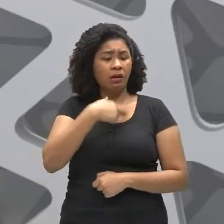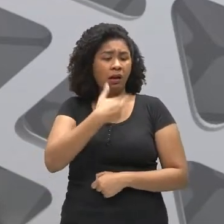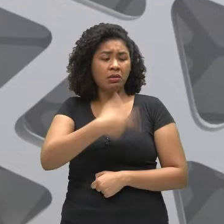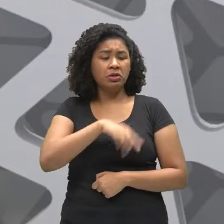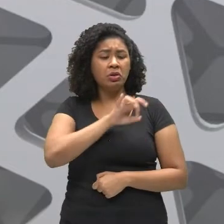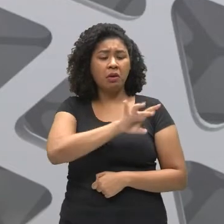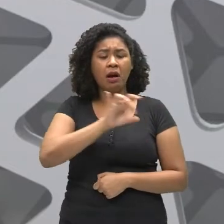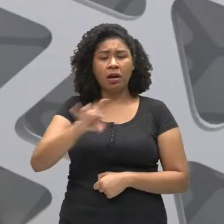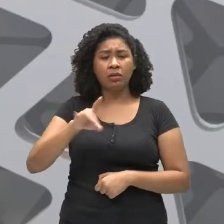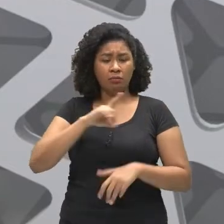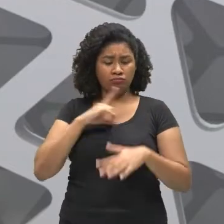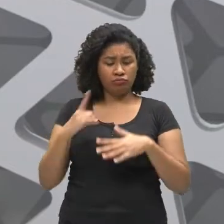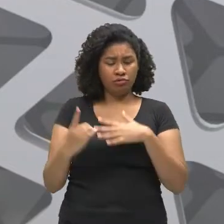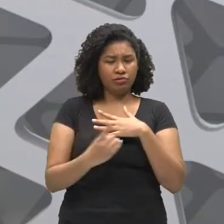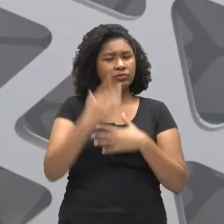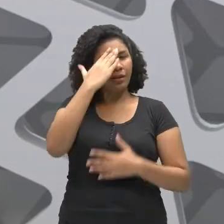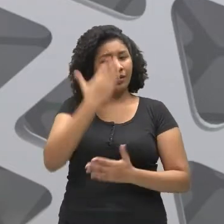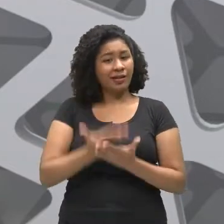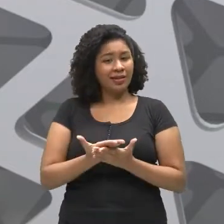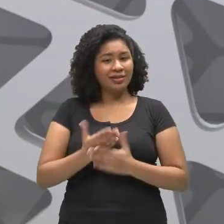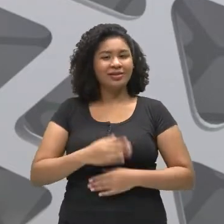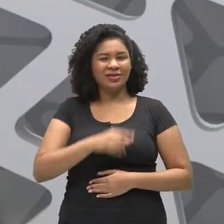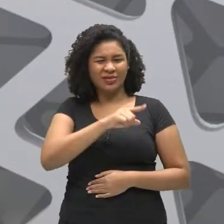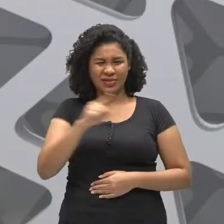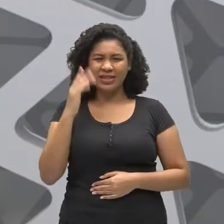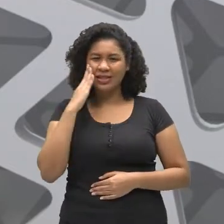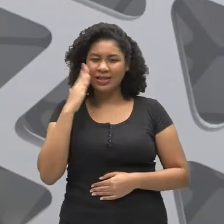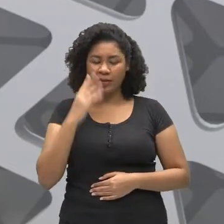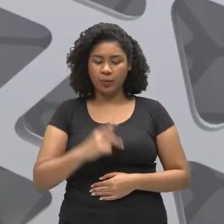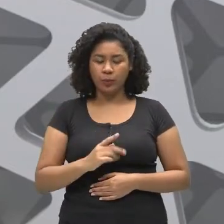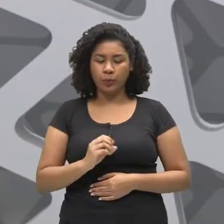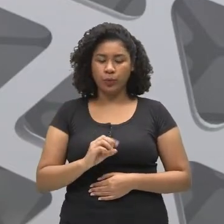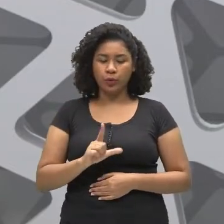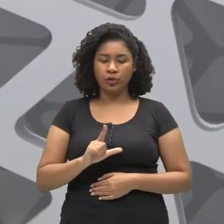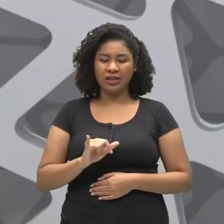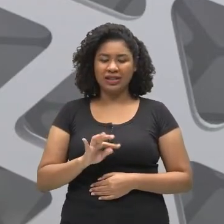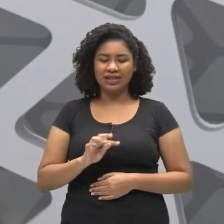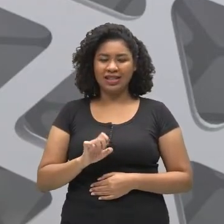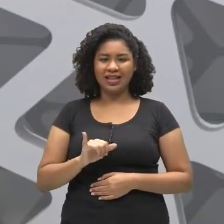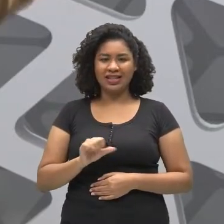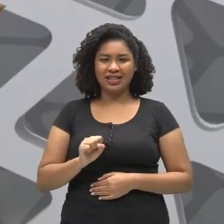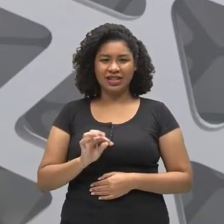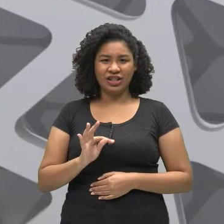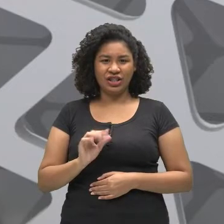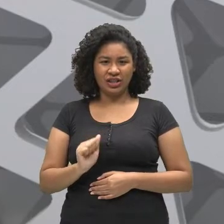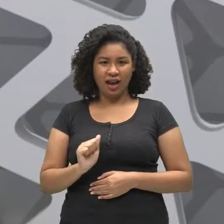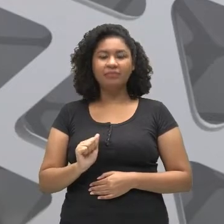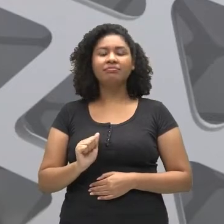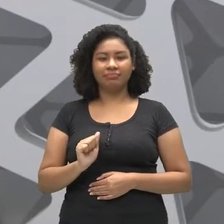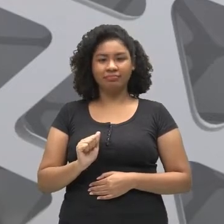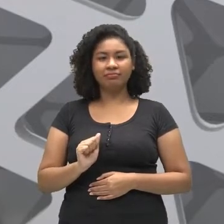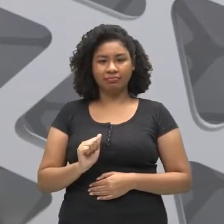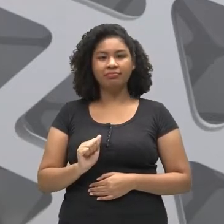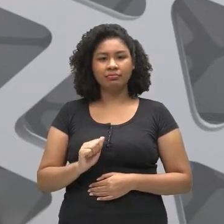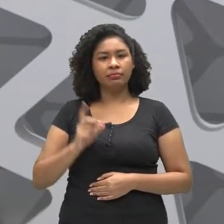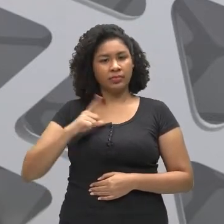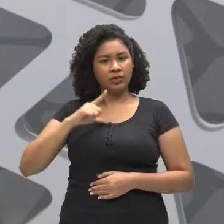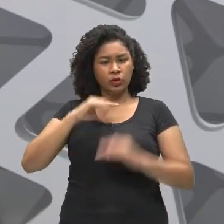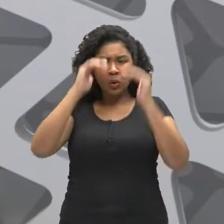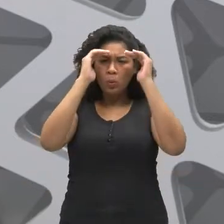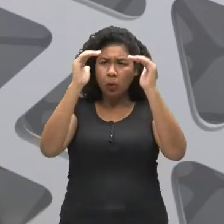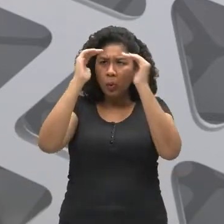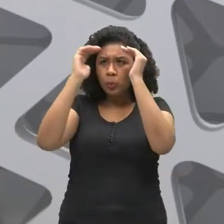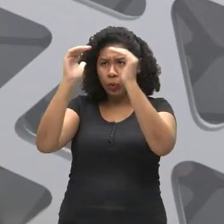eram politeístas, que vocês já sabem que quer dizer que era uma religião que adorava vários deuses relacionados a elementos